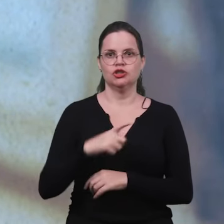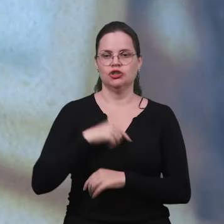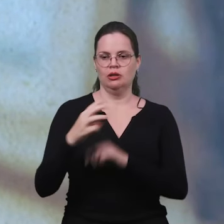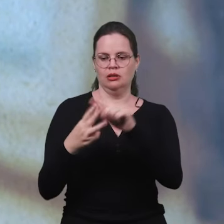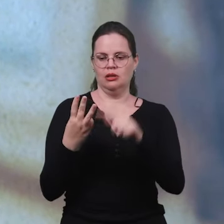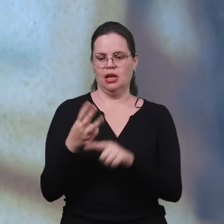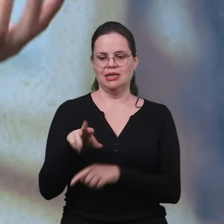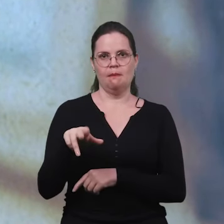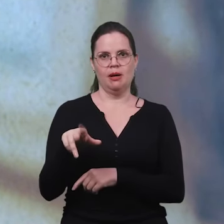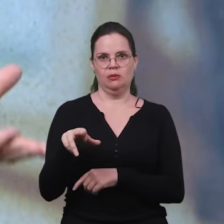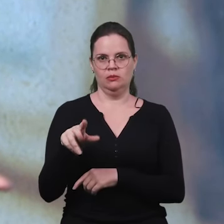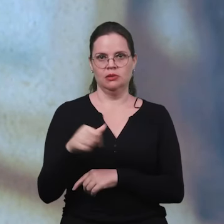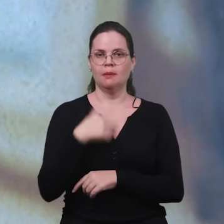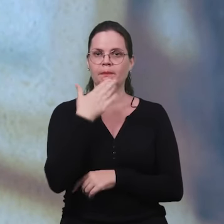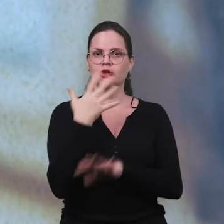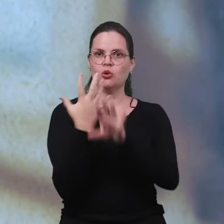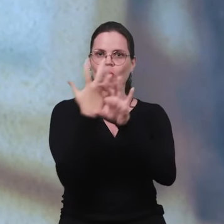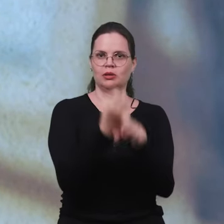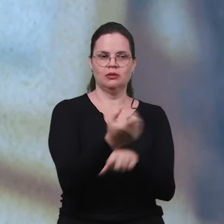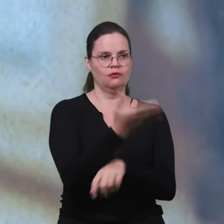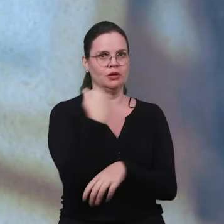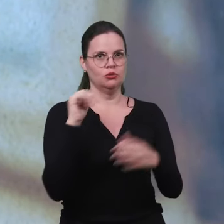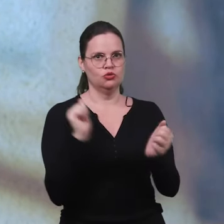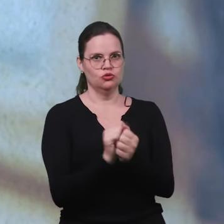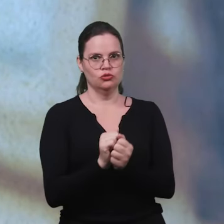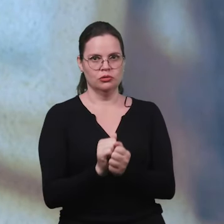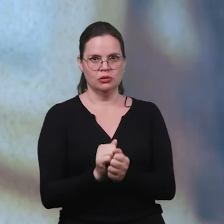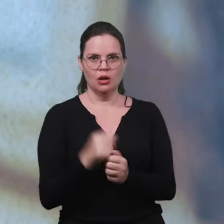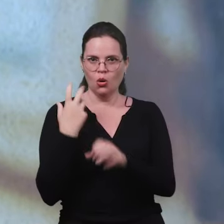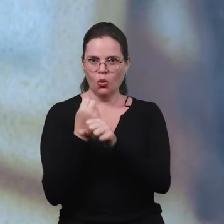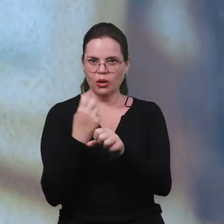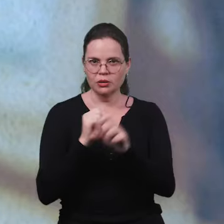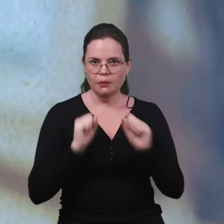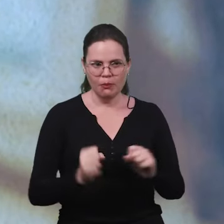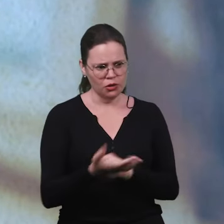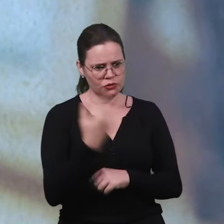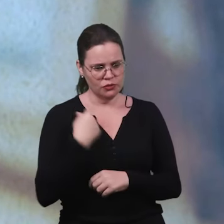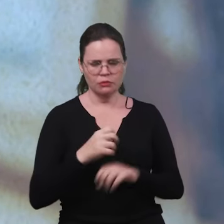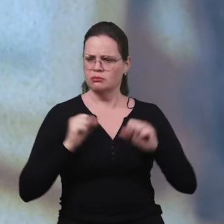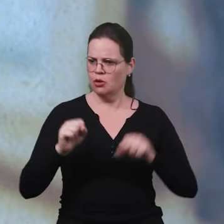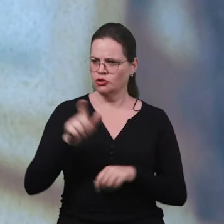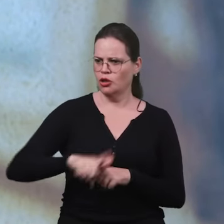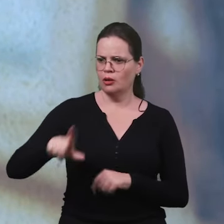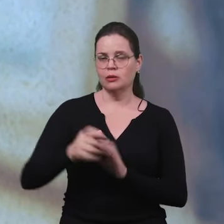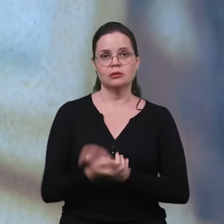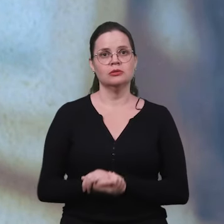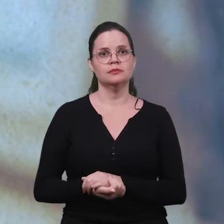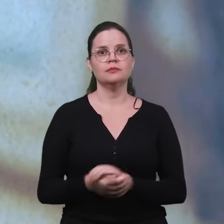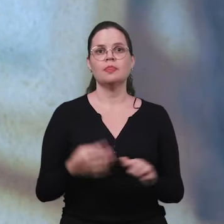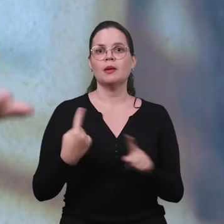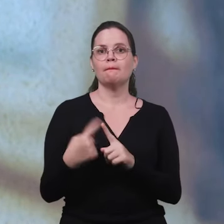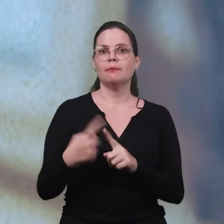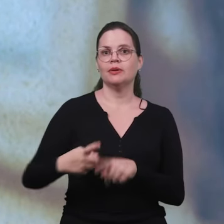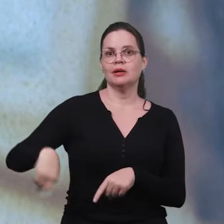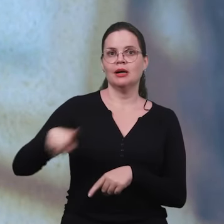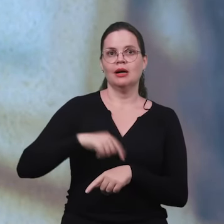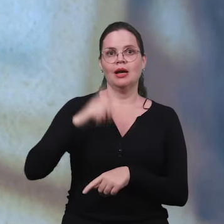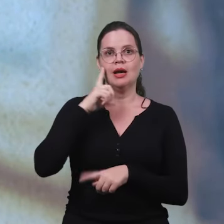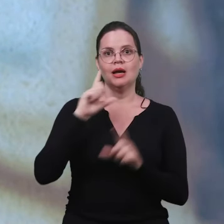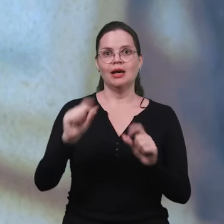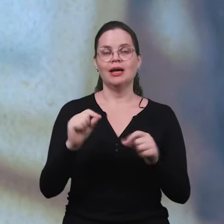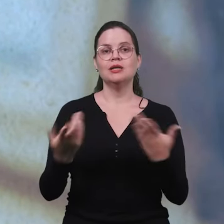3 irmãos e eles pediram até para o contador fazer parte. O contador pode participar da consulta? Perfeitamente, sem problema. Porque eles estavam abrindo uma